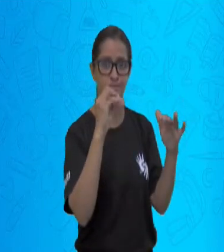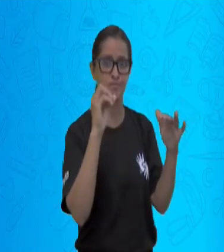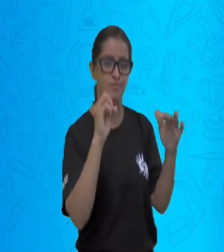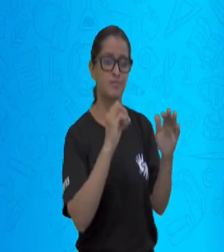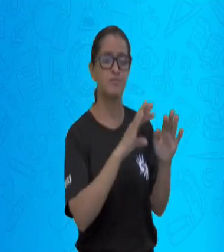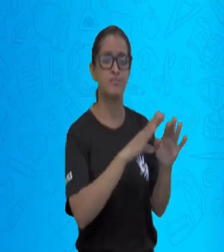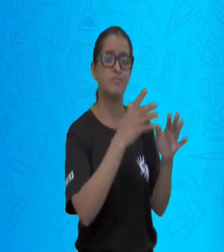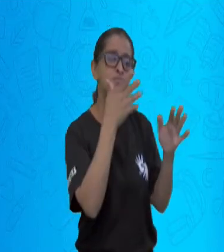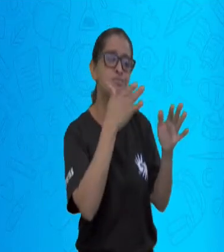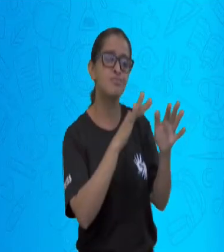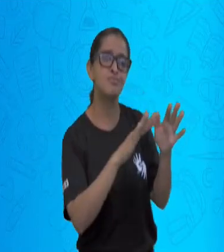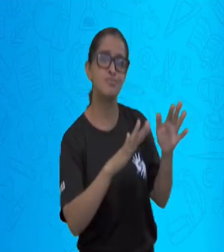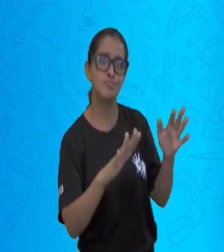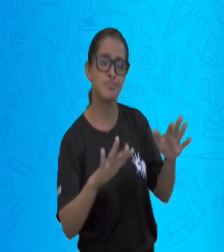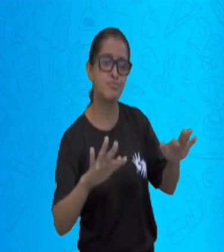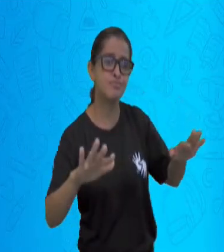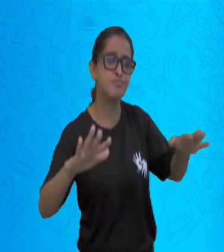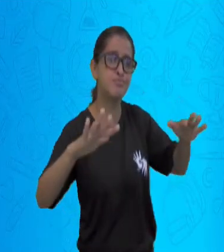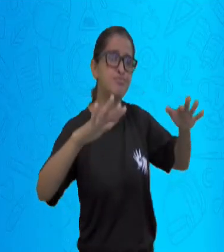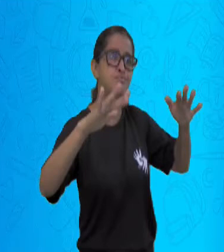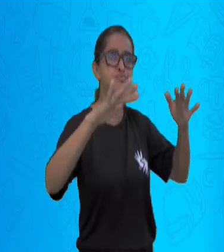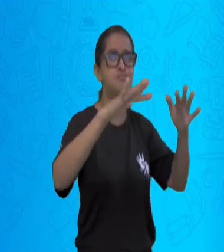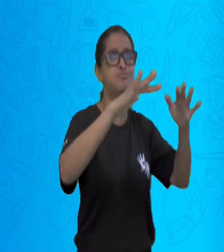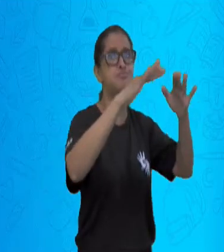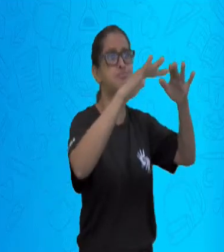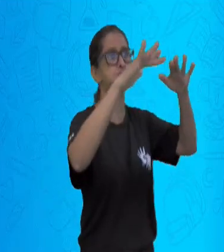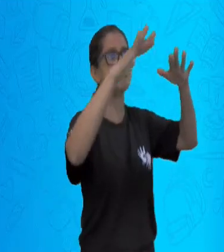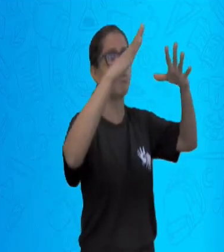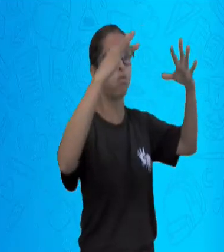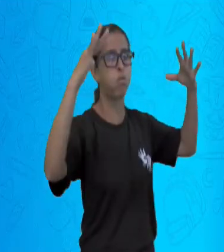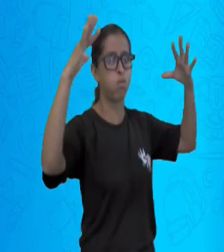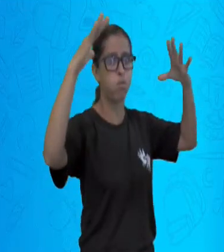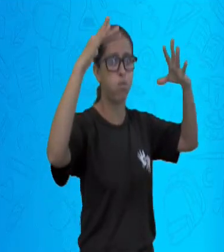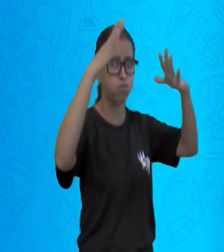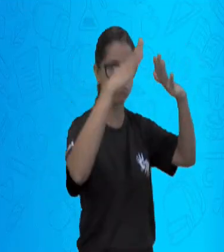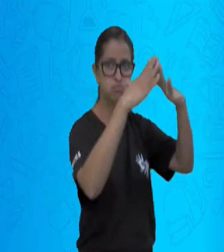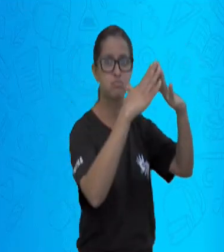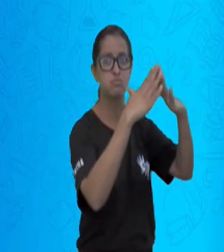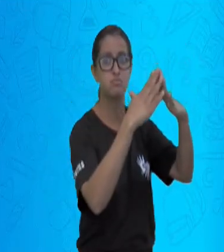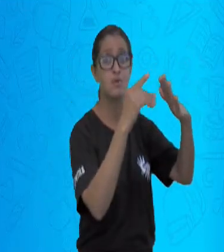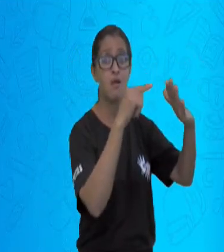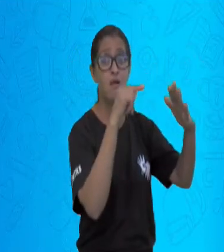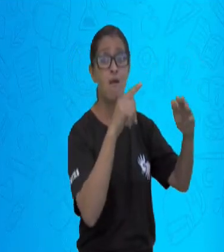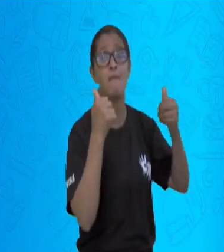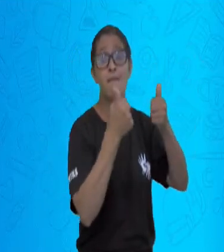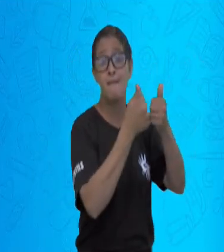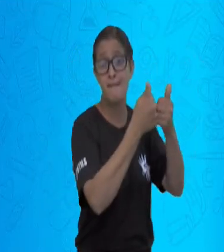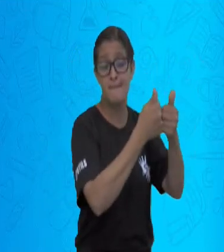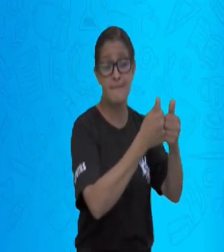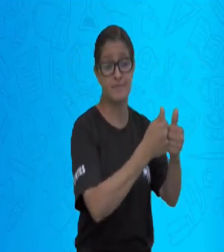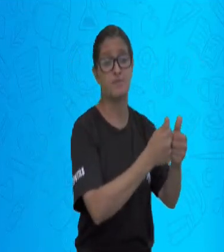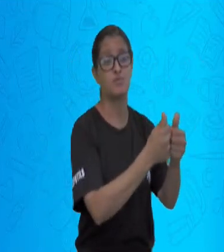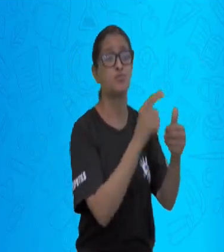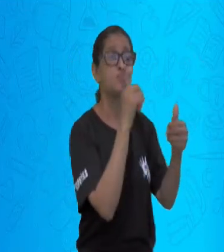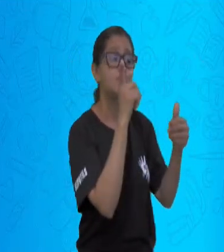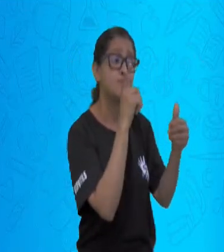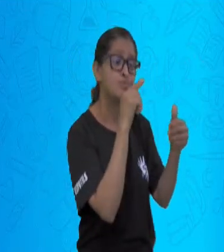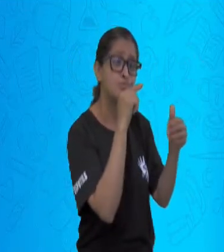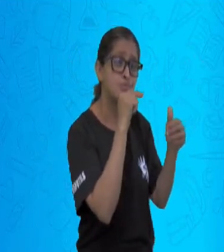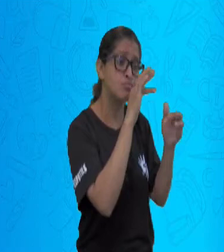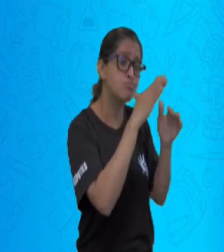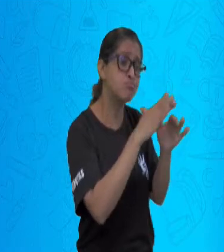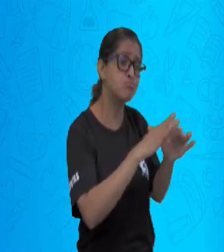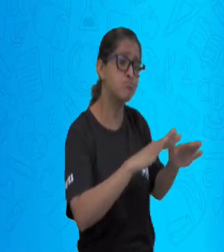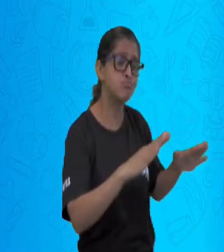Os seus leitos, né? Então, as casas que estão mais ribeirinhas, nós chamamos, mais próximas do rio, elas vão sofrer com a enchente.